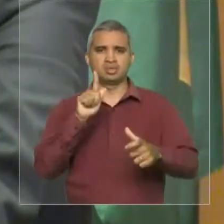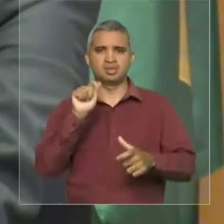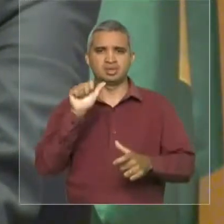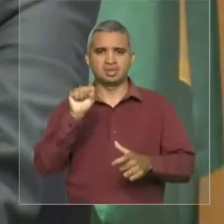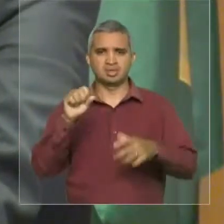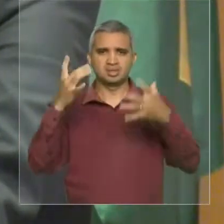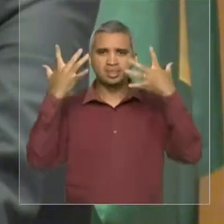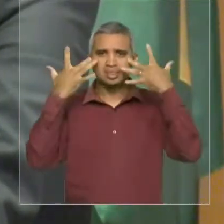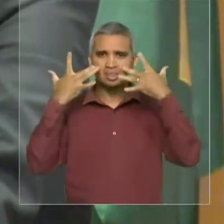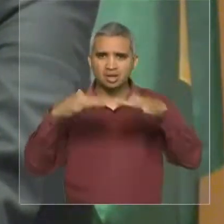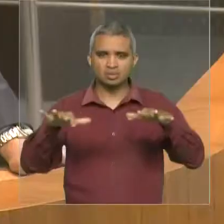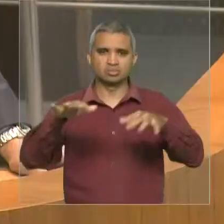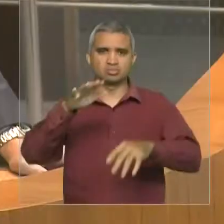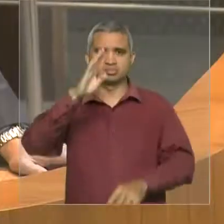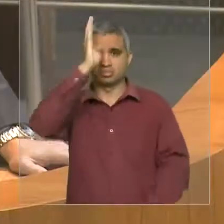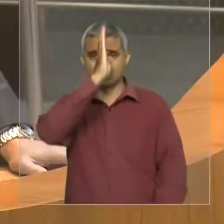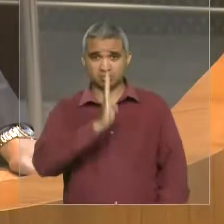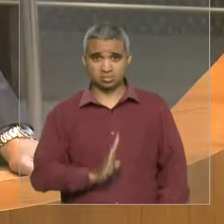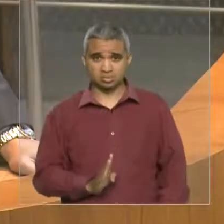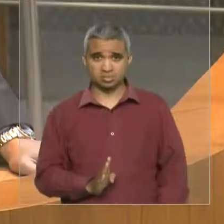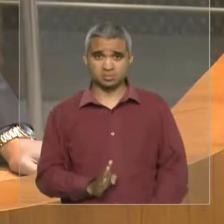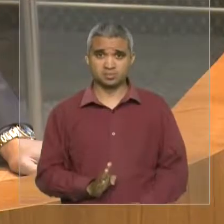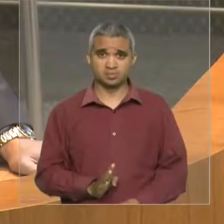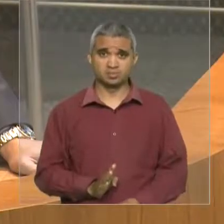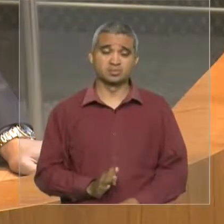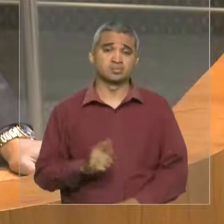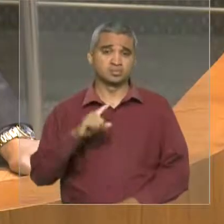terrestre. E somos